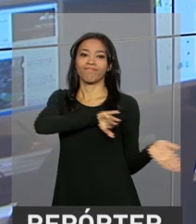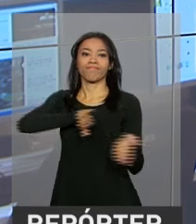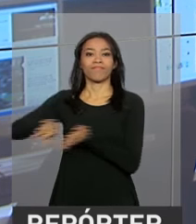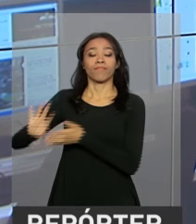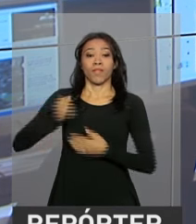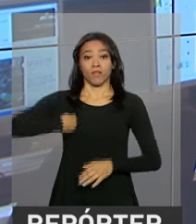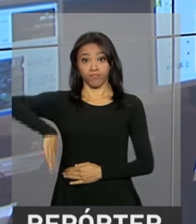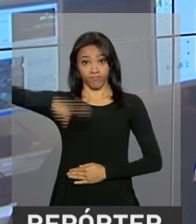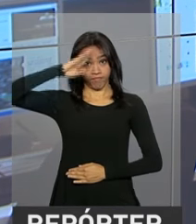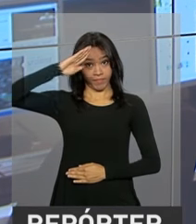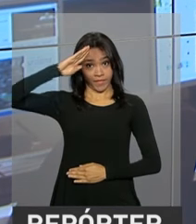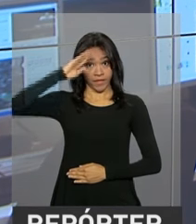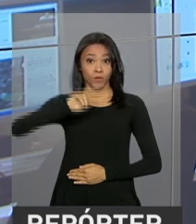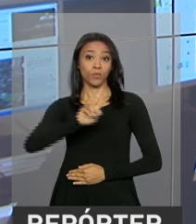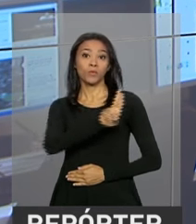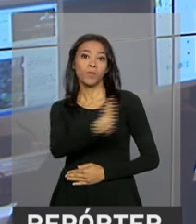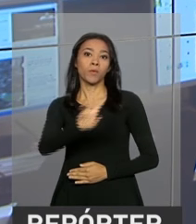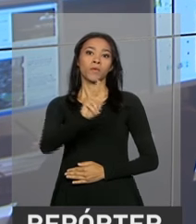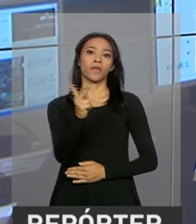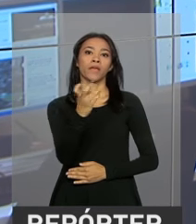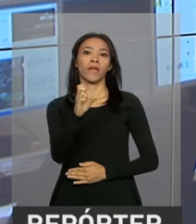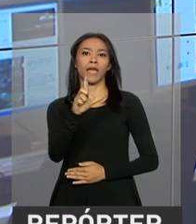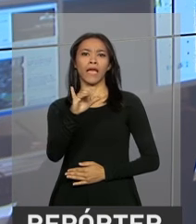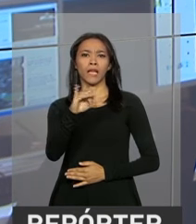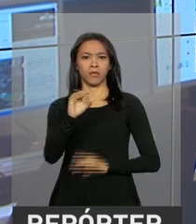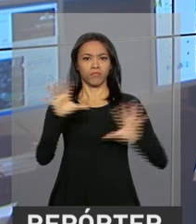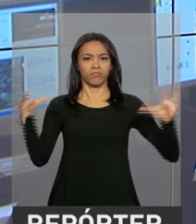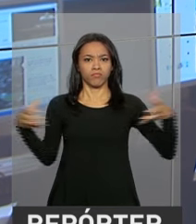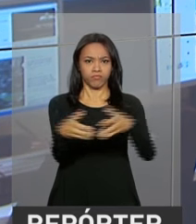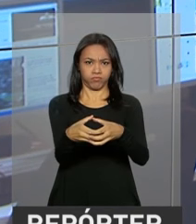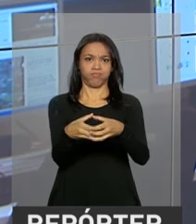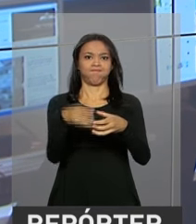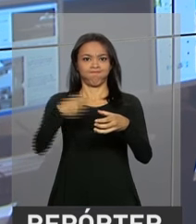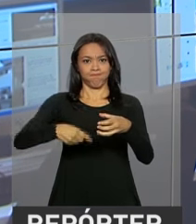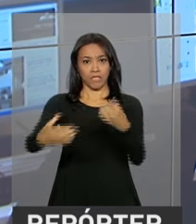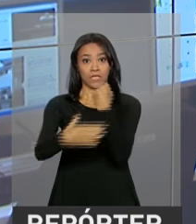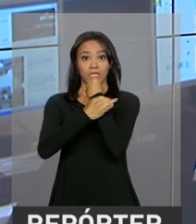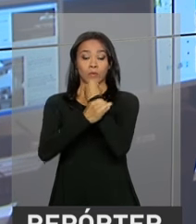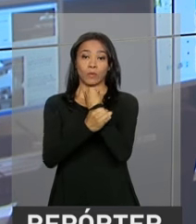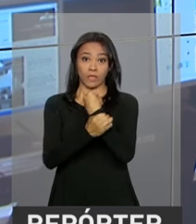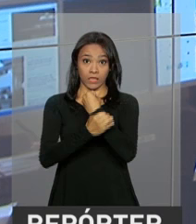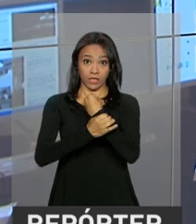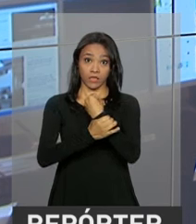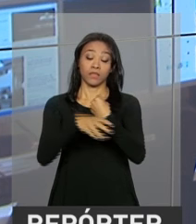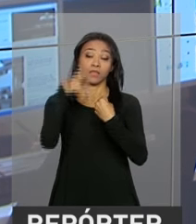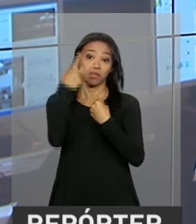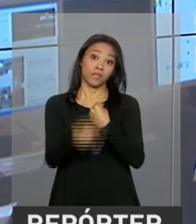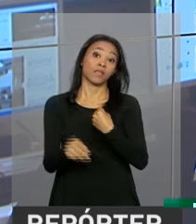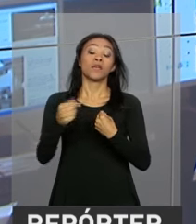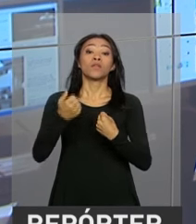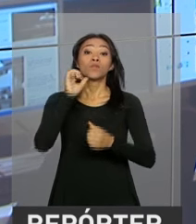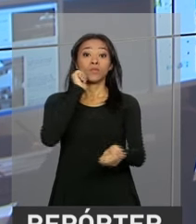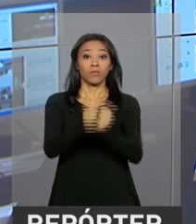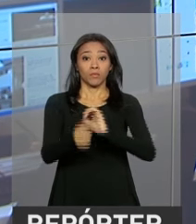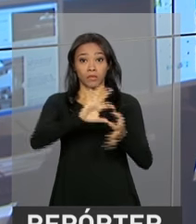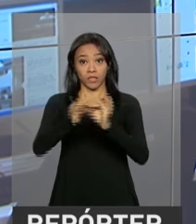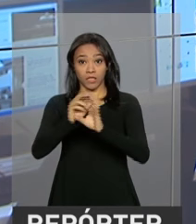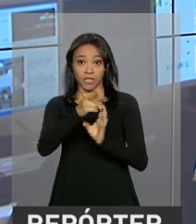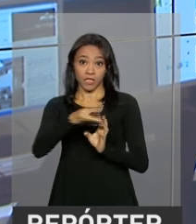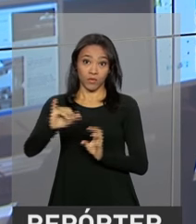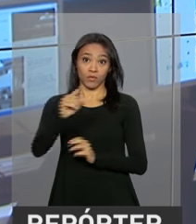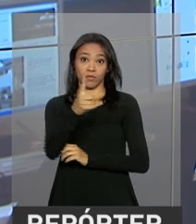O militar Hélio Vieira de Andrade, que integrava a Força Nacional de Segurança Pública nos Jogos Rio 2016, morreu